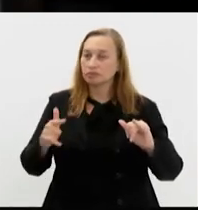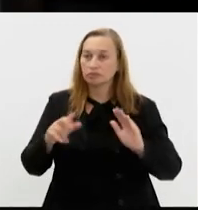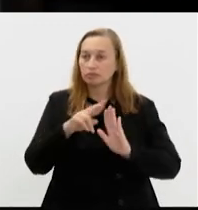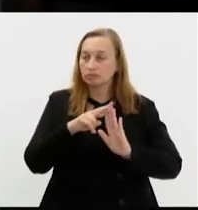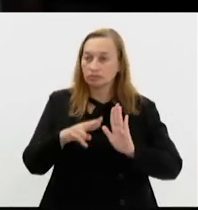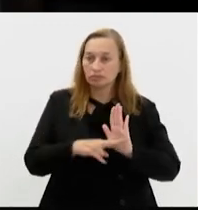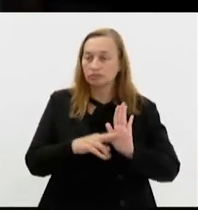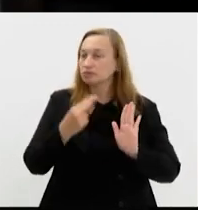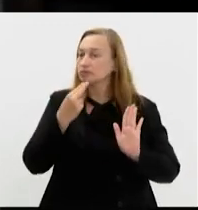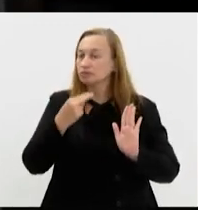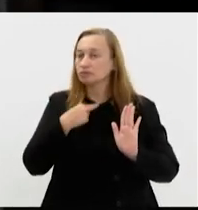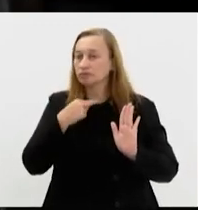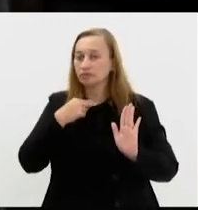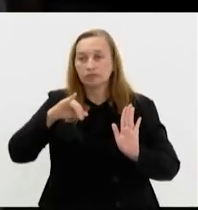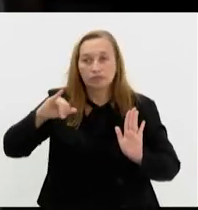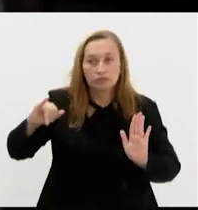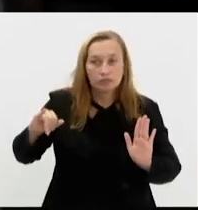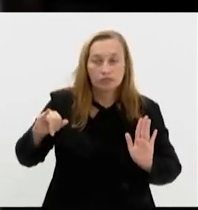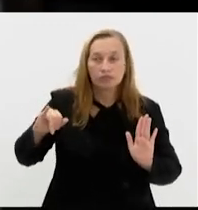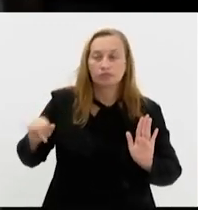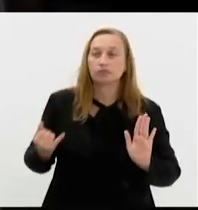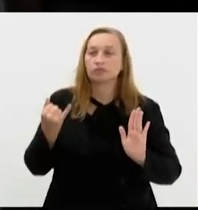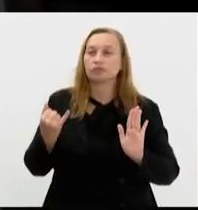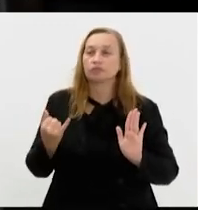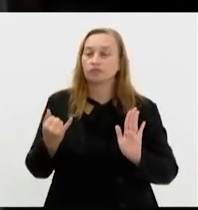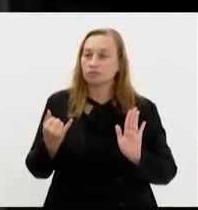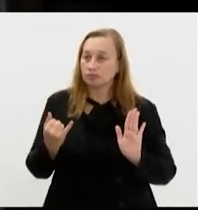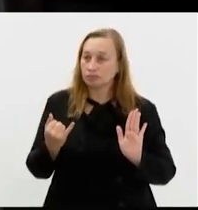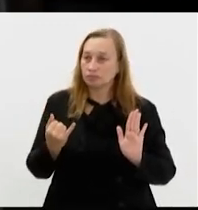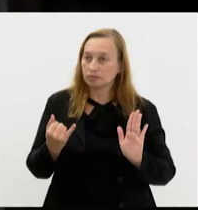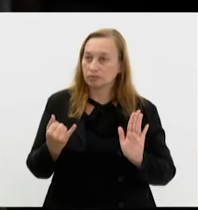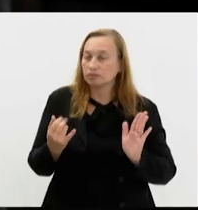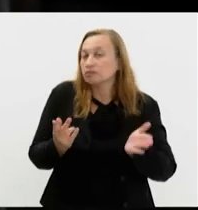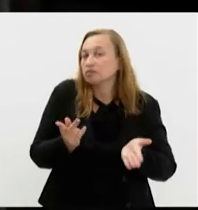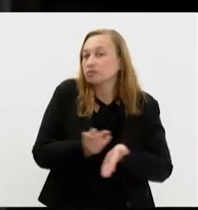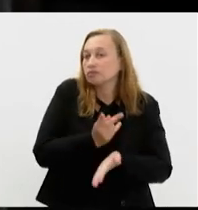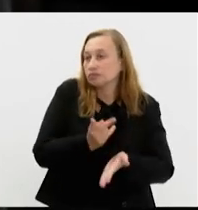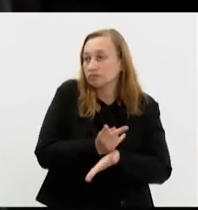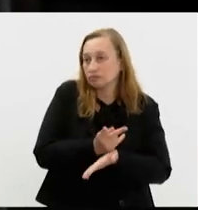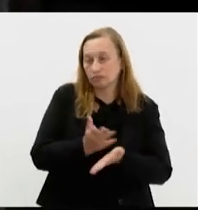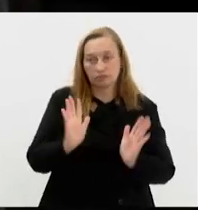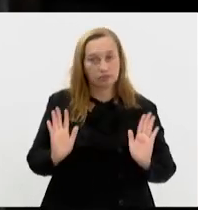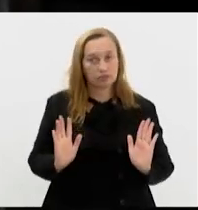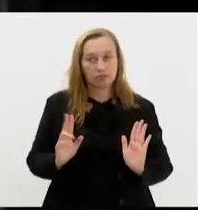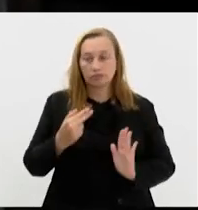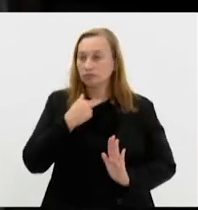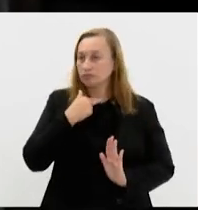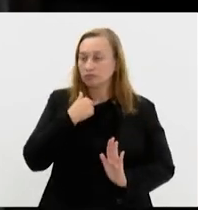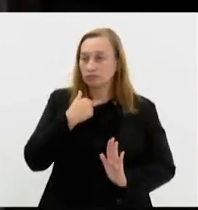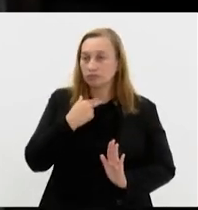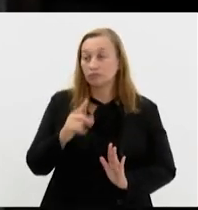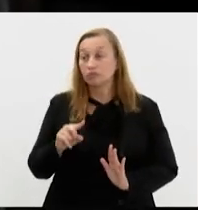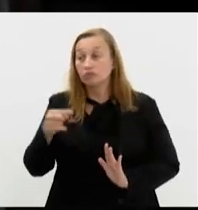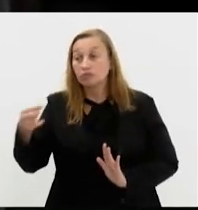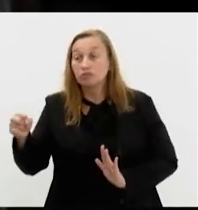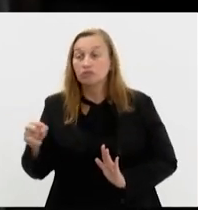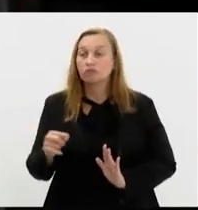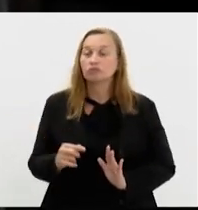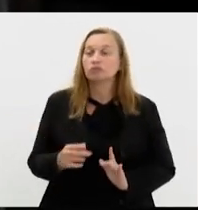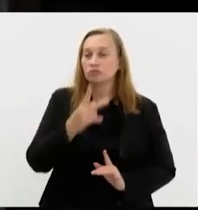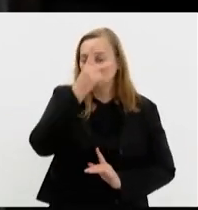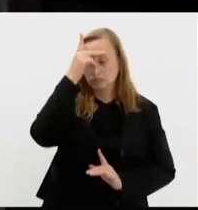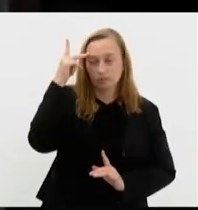pode se aproveitar disso para promover por vias oblíquas eh outras esferas ou outras